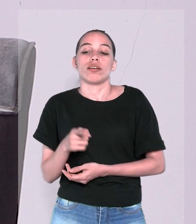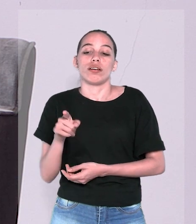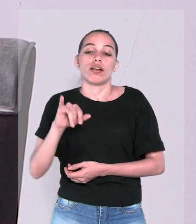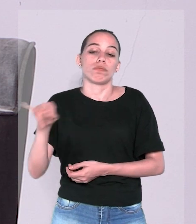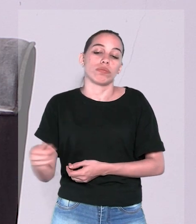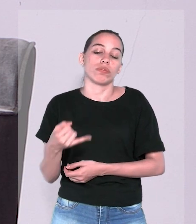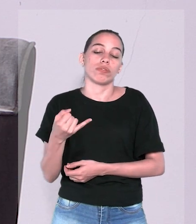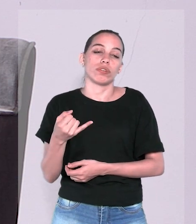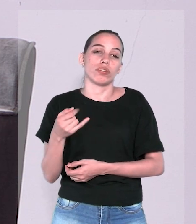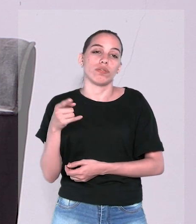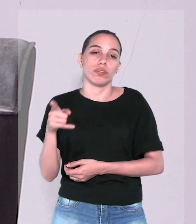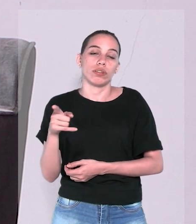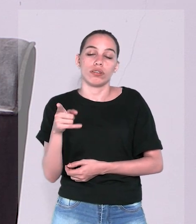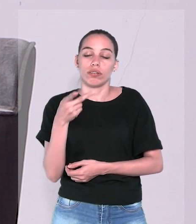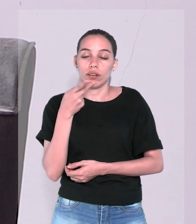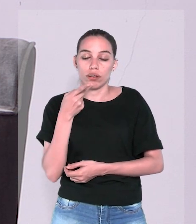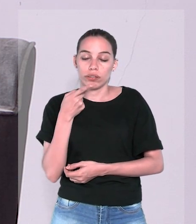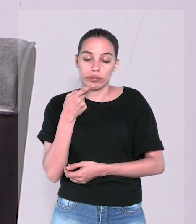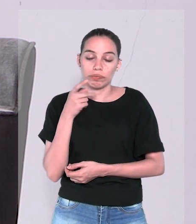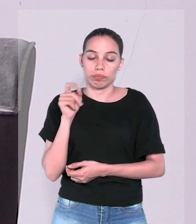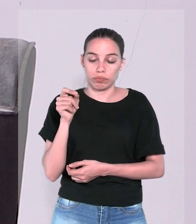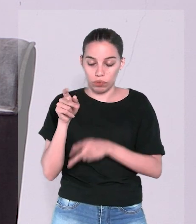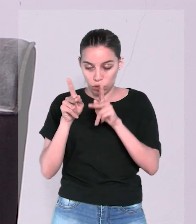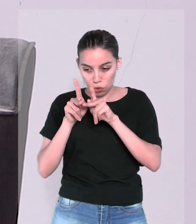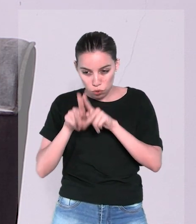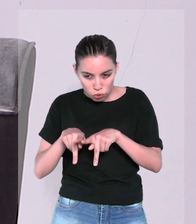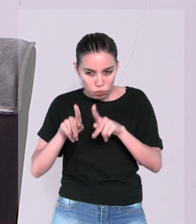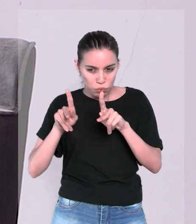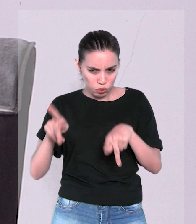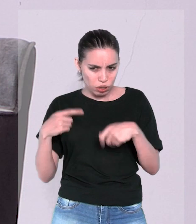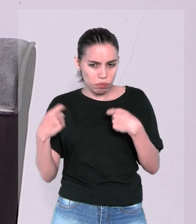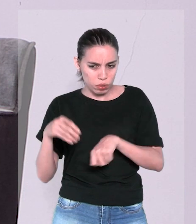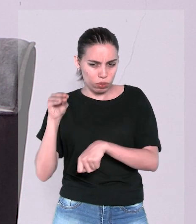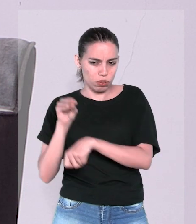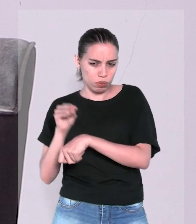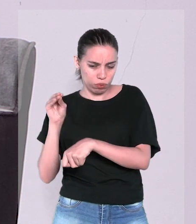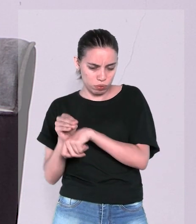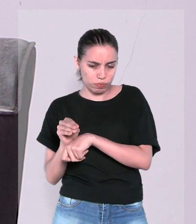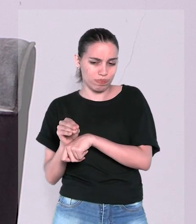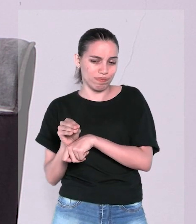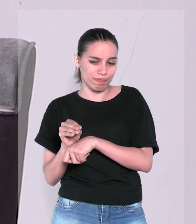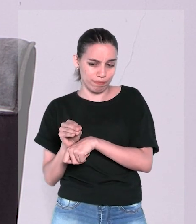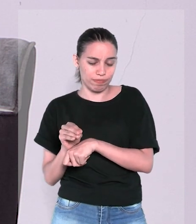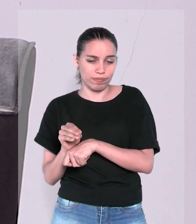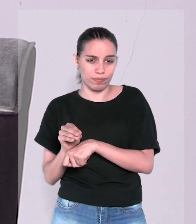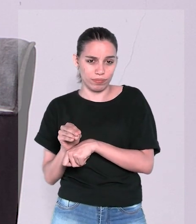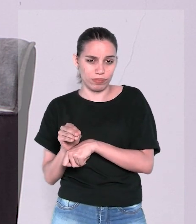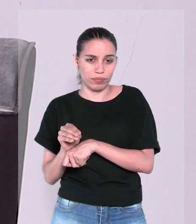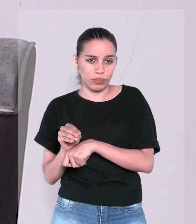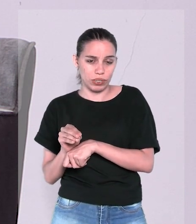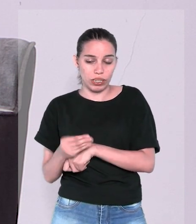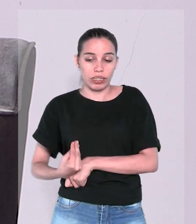escola, eu acho que tem um ponto central, é cuidar da formação desses docentes. Os professores precisam ser